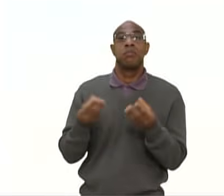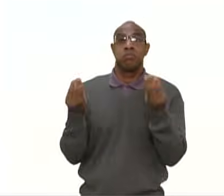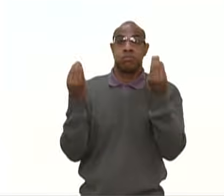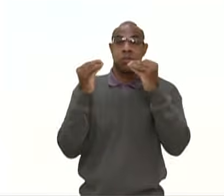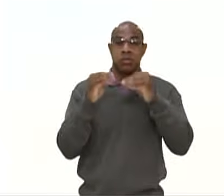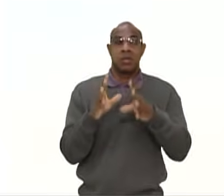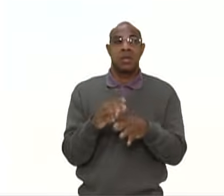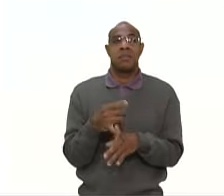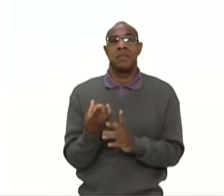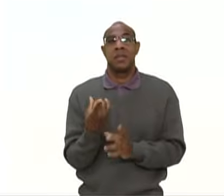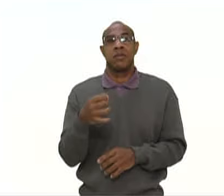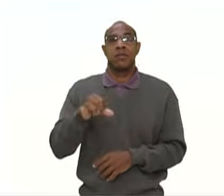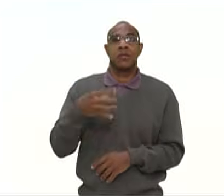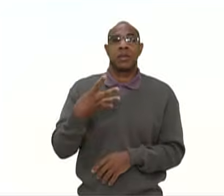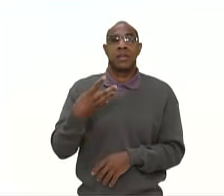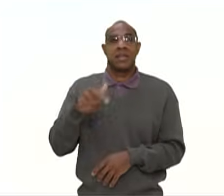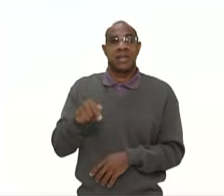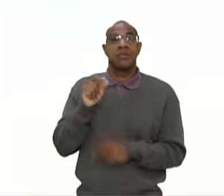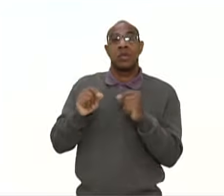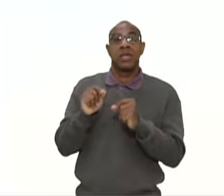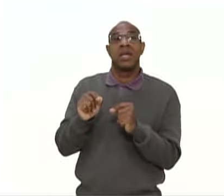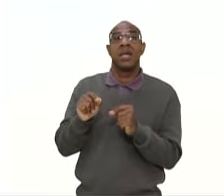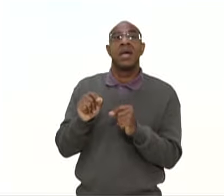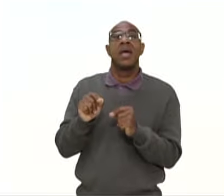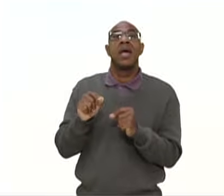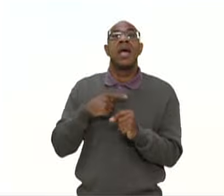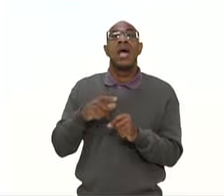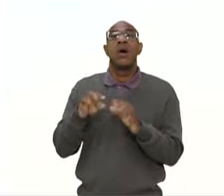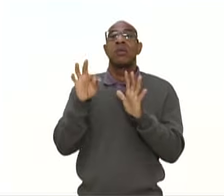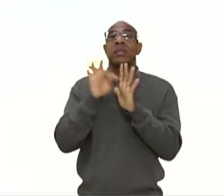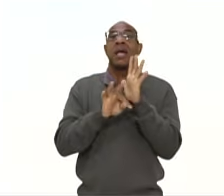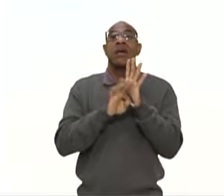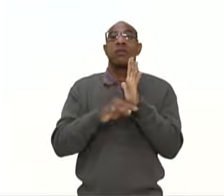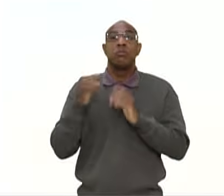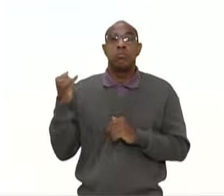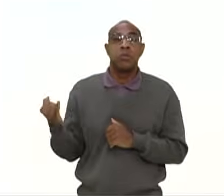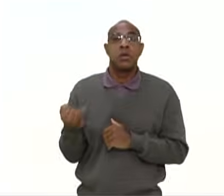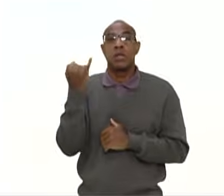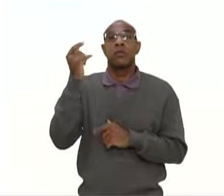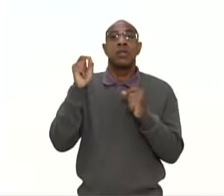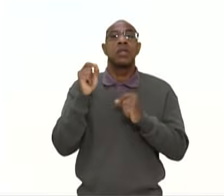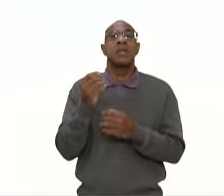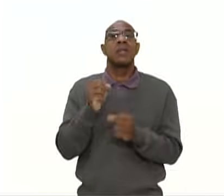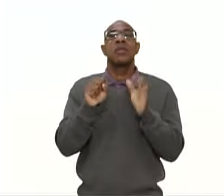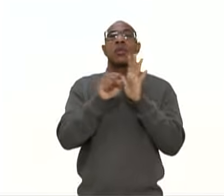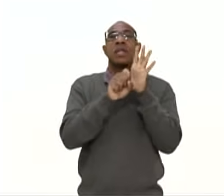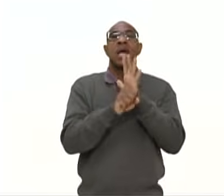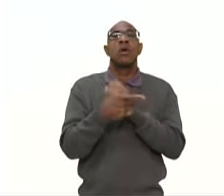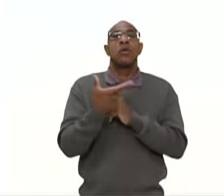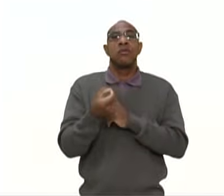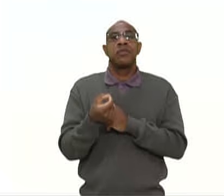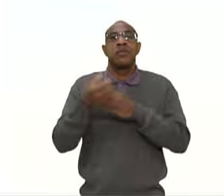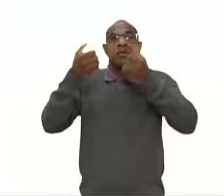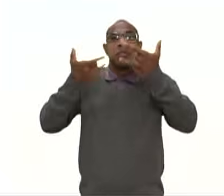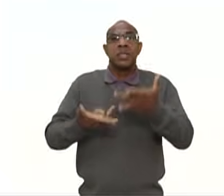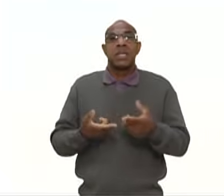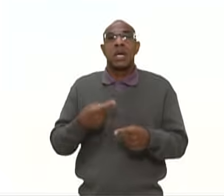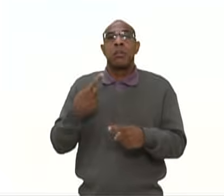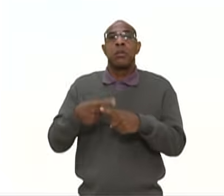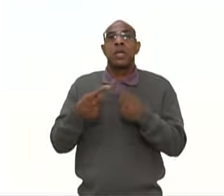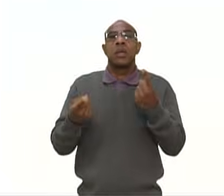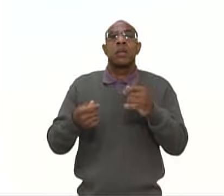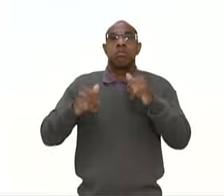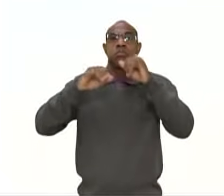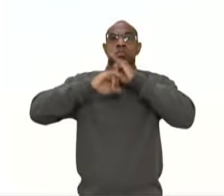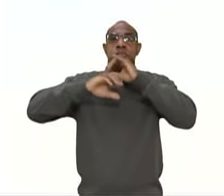em 1947, é considerado um dos textos essenciais do século XX, que explicam o fenômeno da cultura de